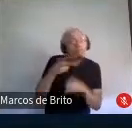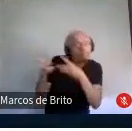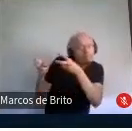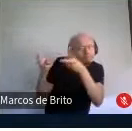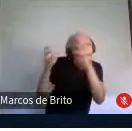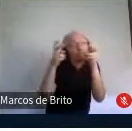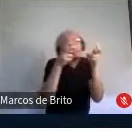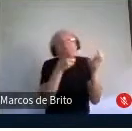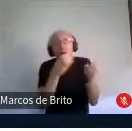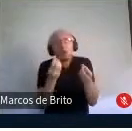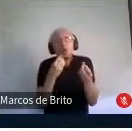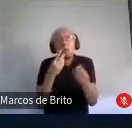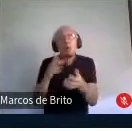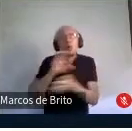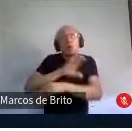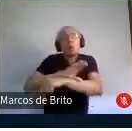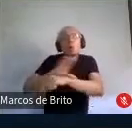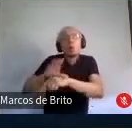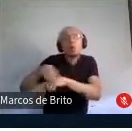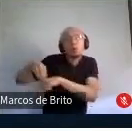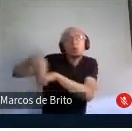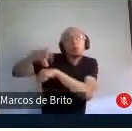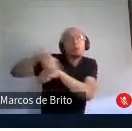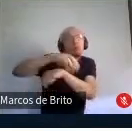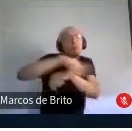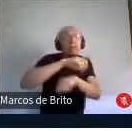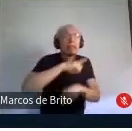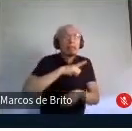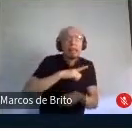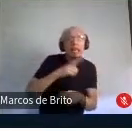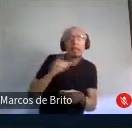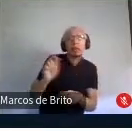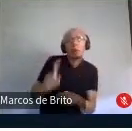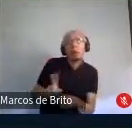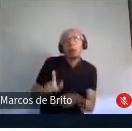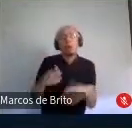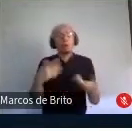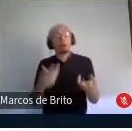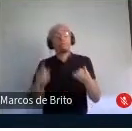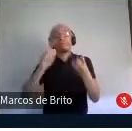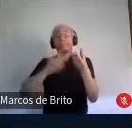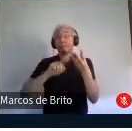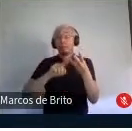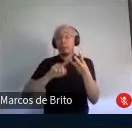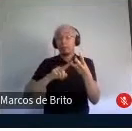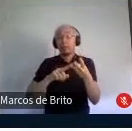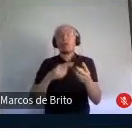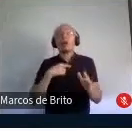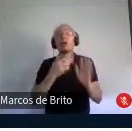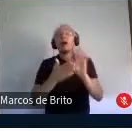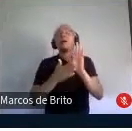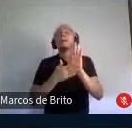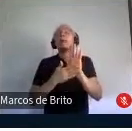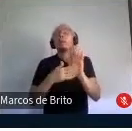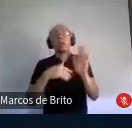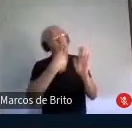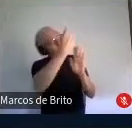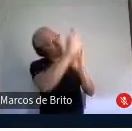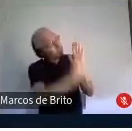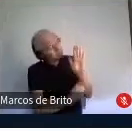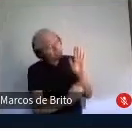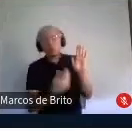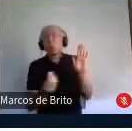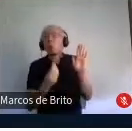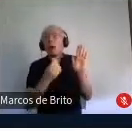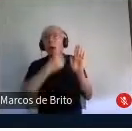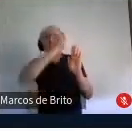de formação para os intérpretes de língua de sinais no Brasil. E o terceiro é analisar as propostas dos cursos de formação